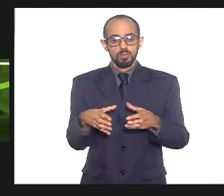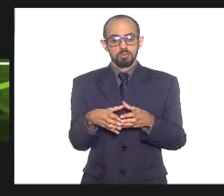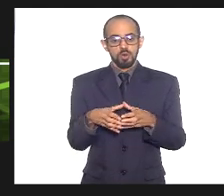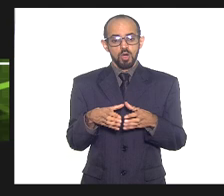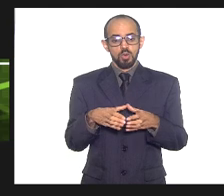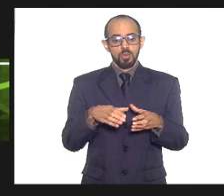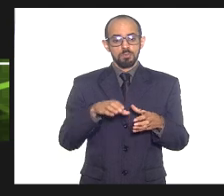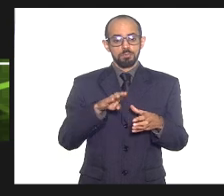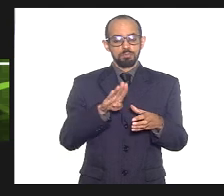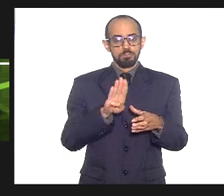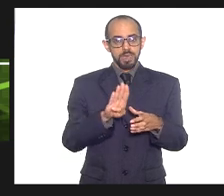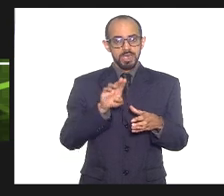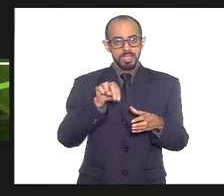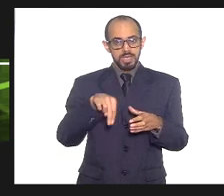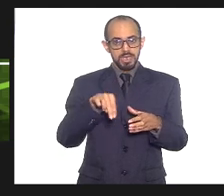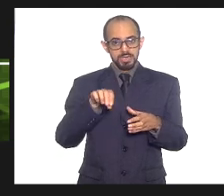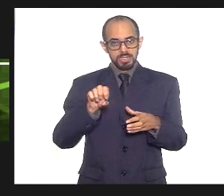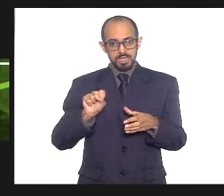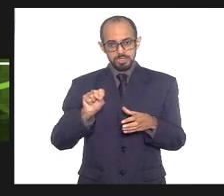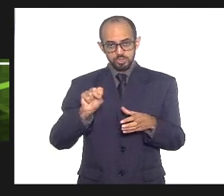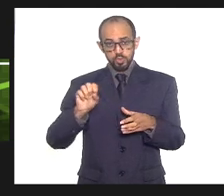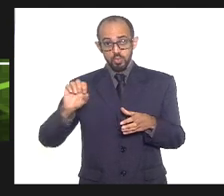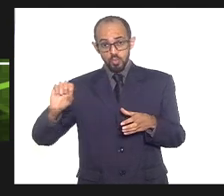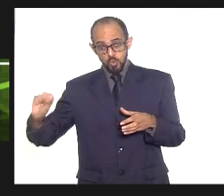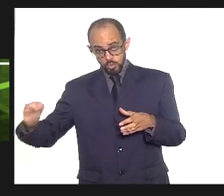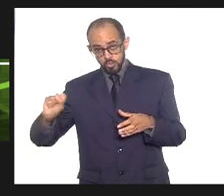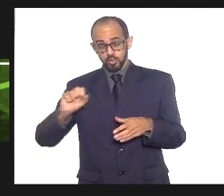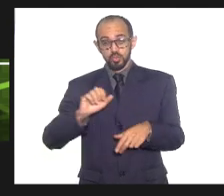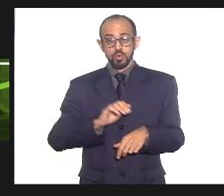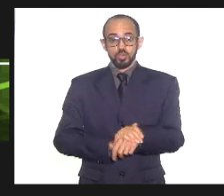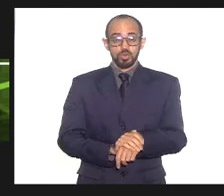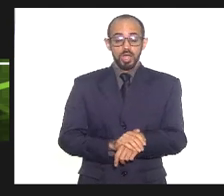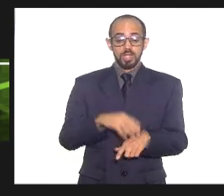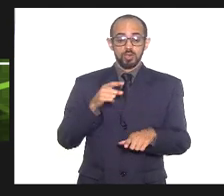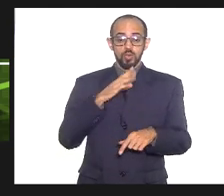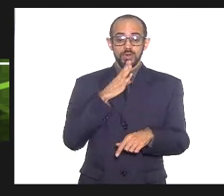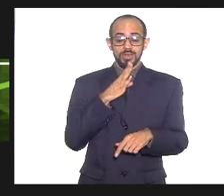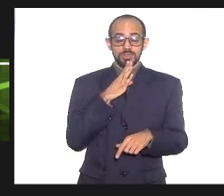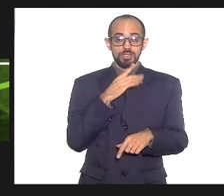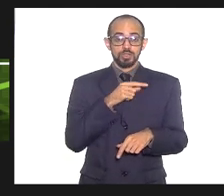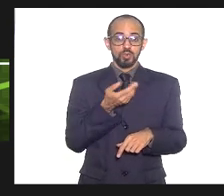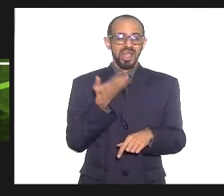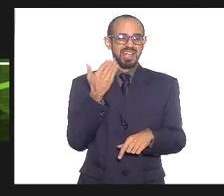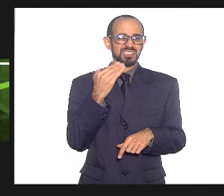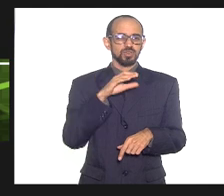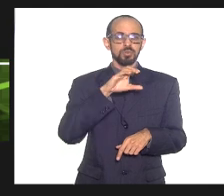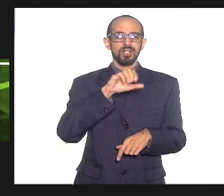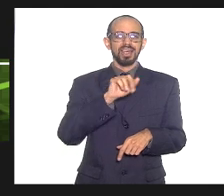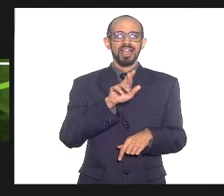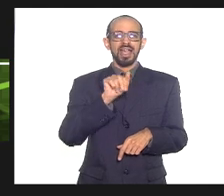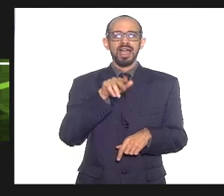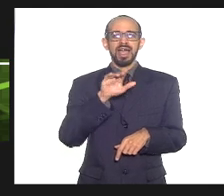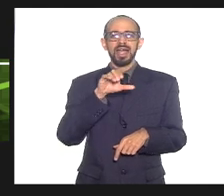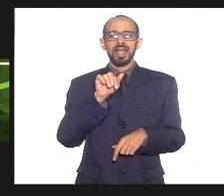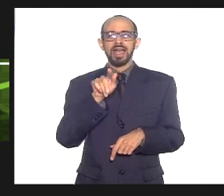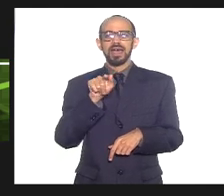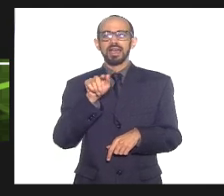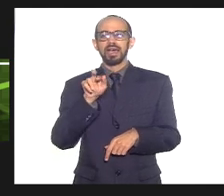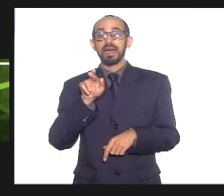BMS-8 no pré-sal brasileiro, conhecido anteriormente como Carcará, hoje denominado Campo de